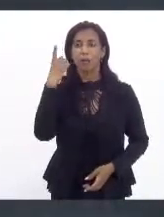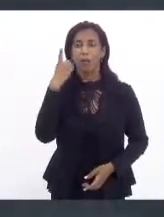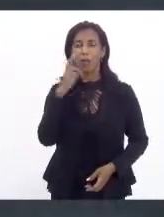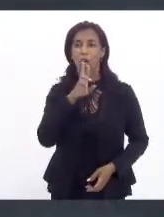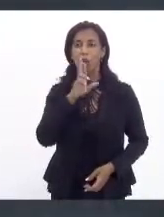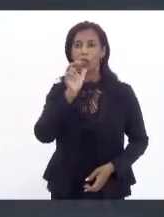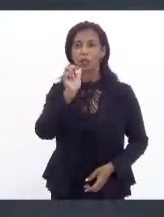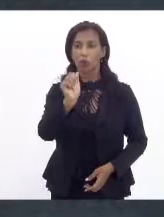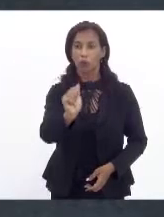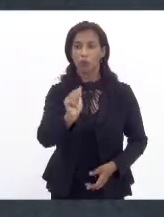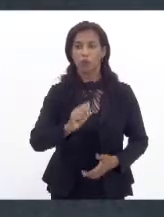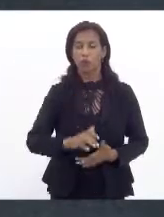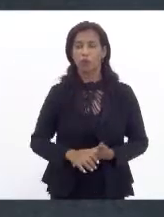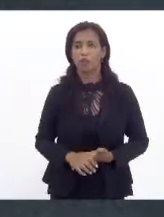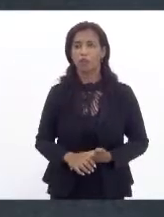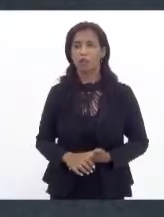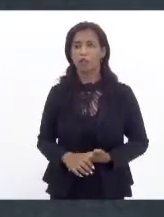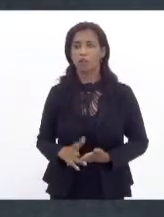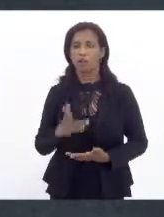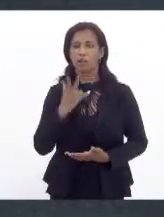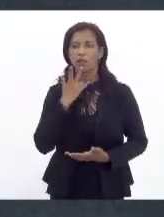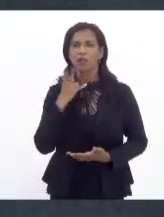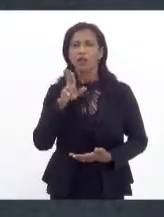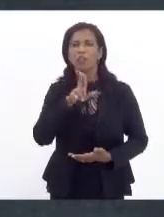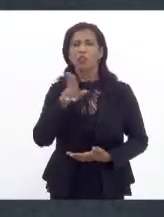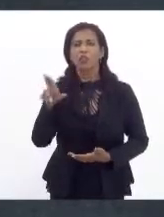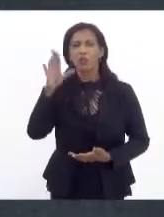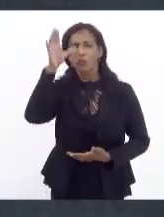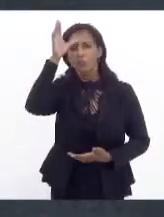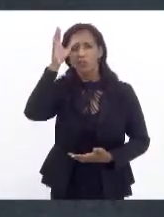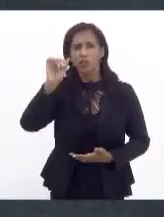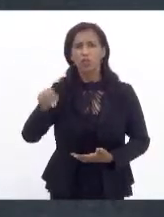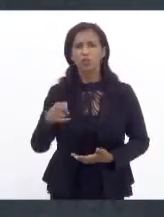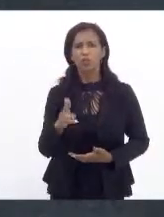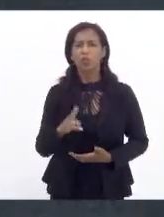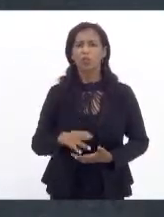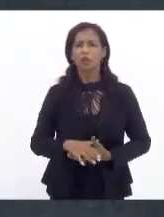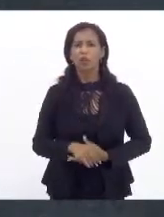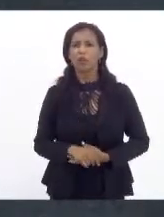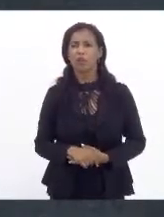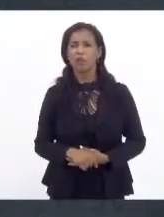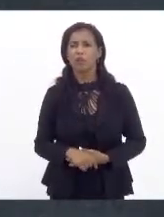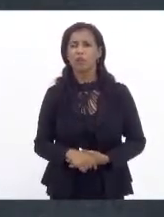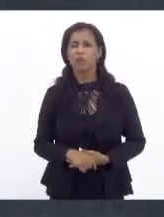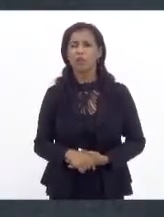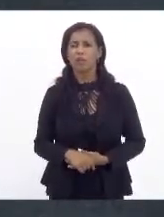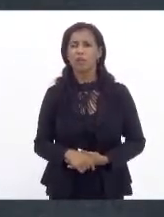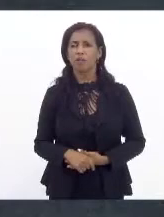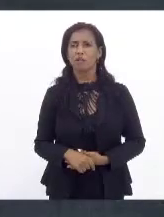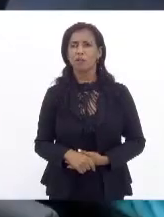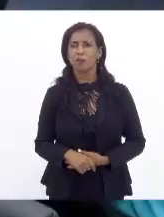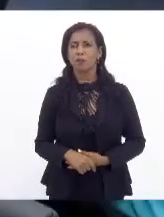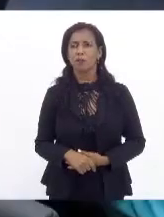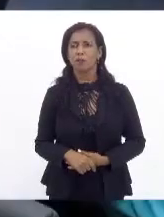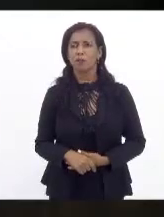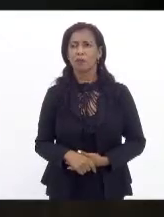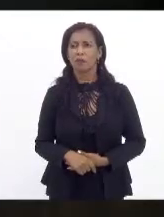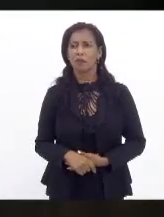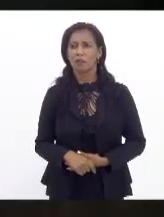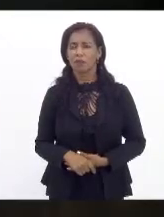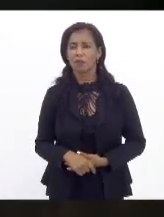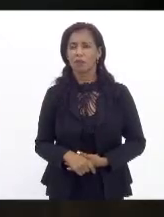Amorim. E eu falei só em nome da tia Ju, eu queria retificar minha fala e cumprimentar. Fazendo aliança.